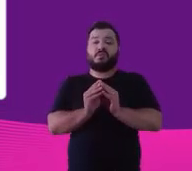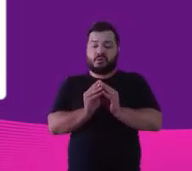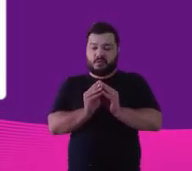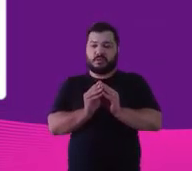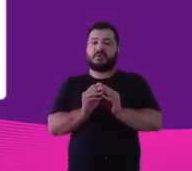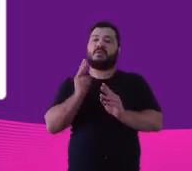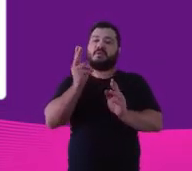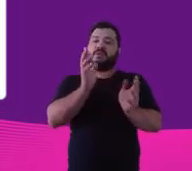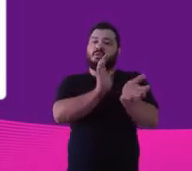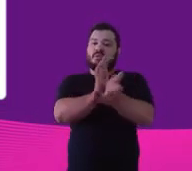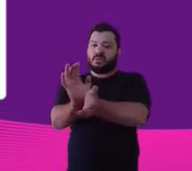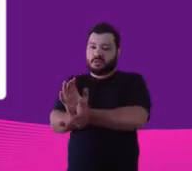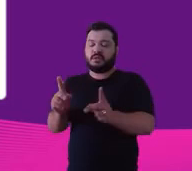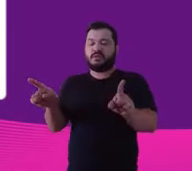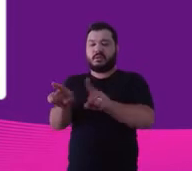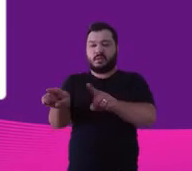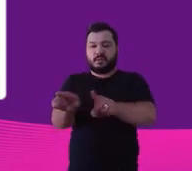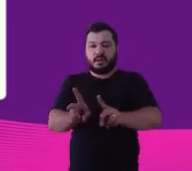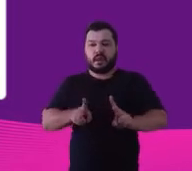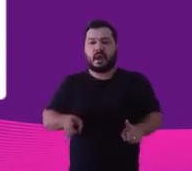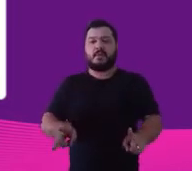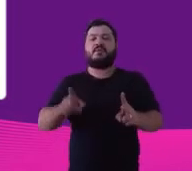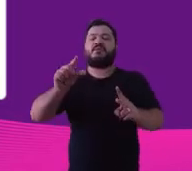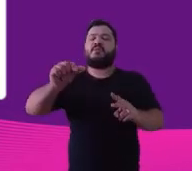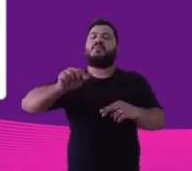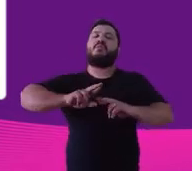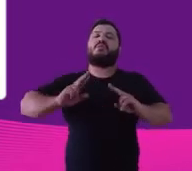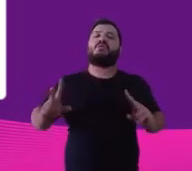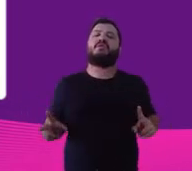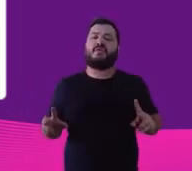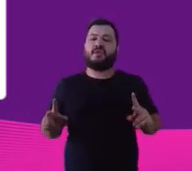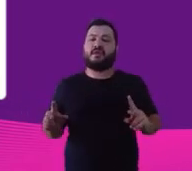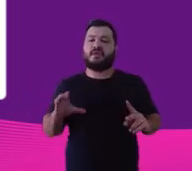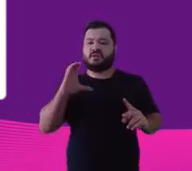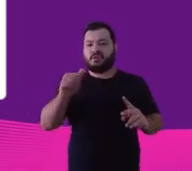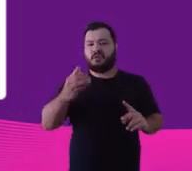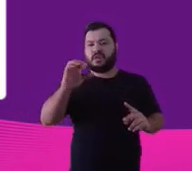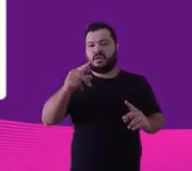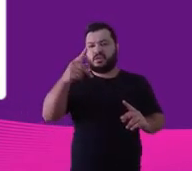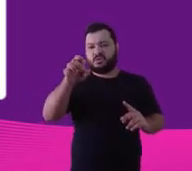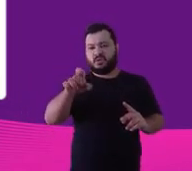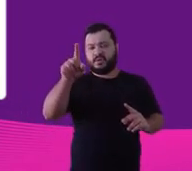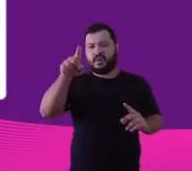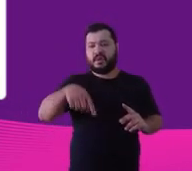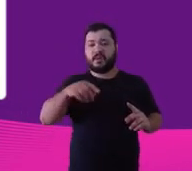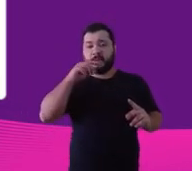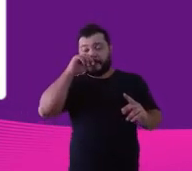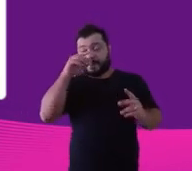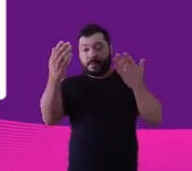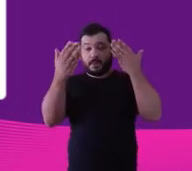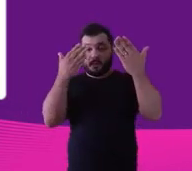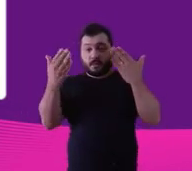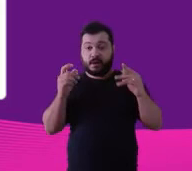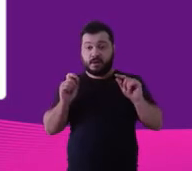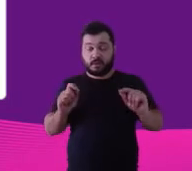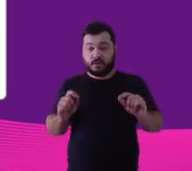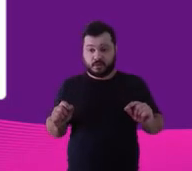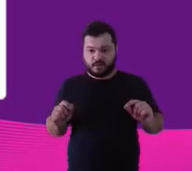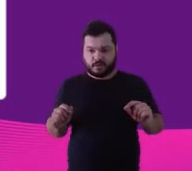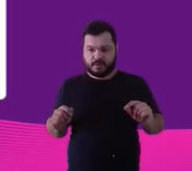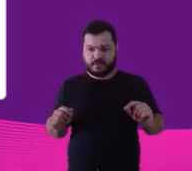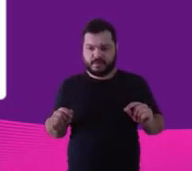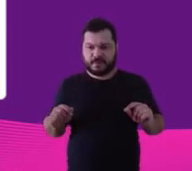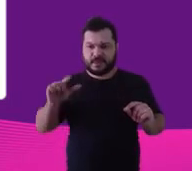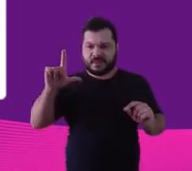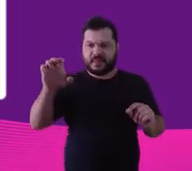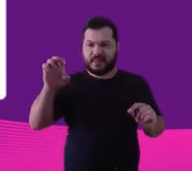em dois e a manutenção aqui um pouco diferente do caso supere ao máximo marcação comparando Lena